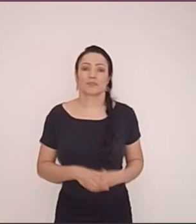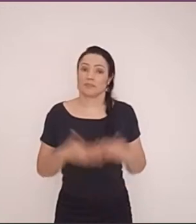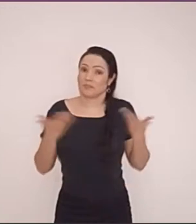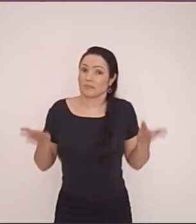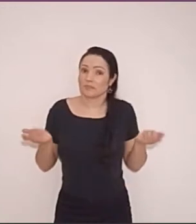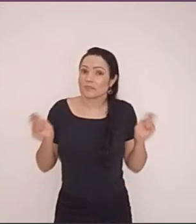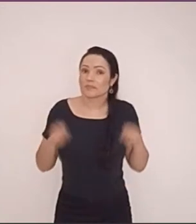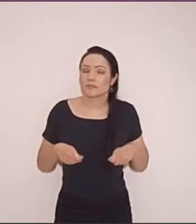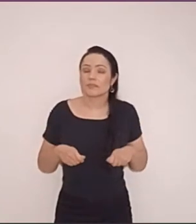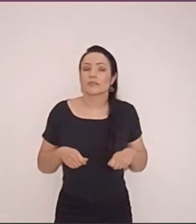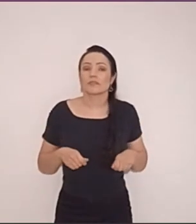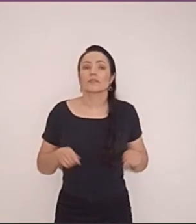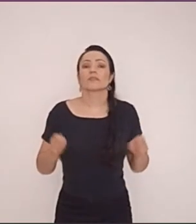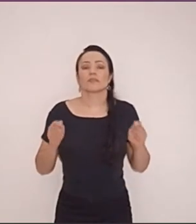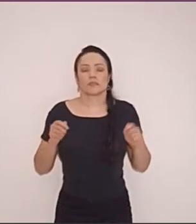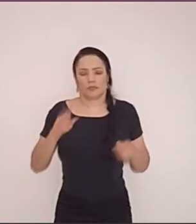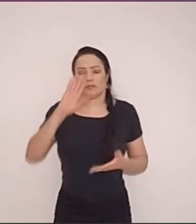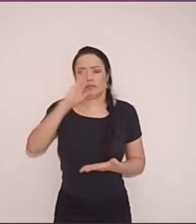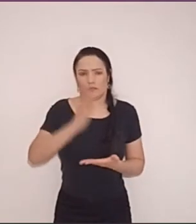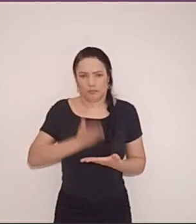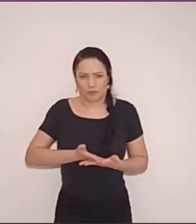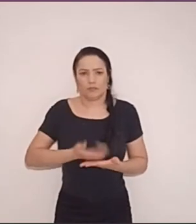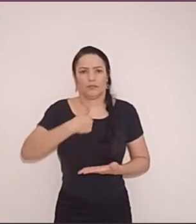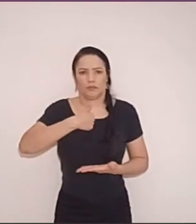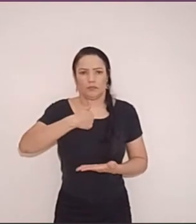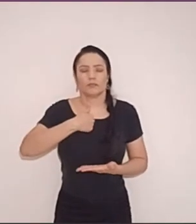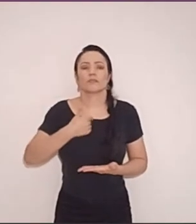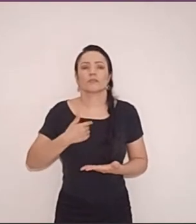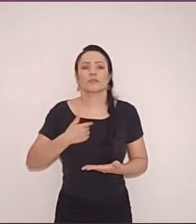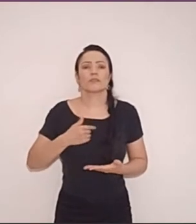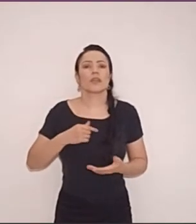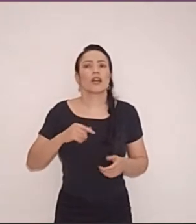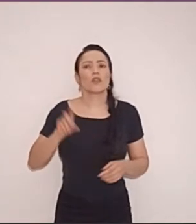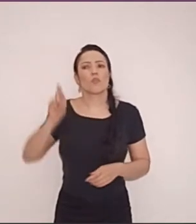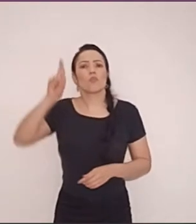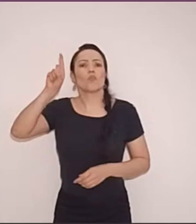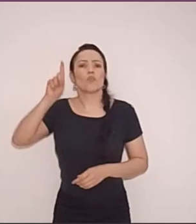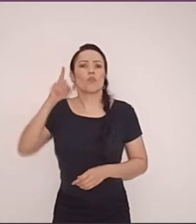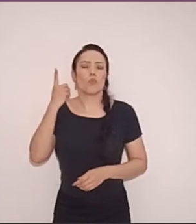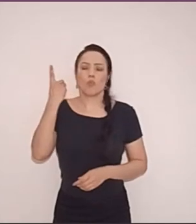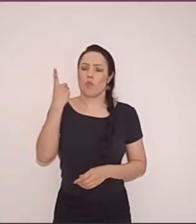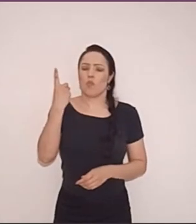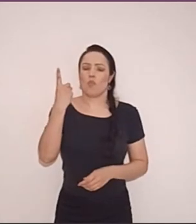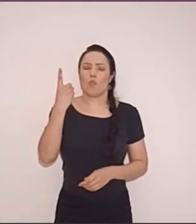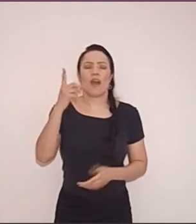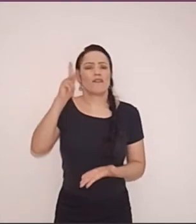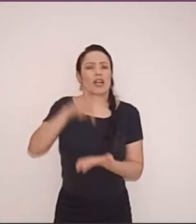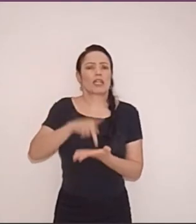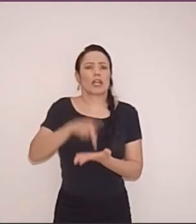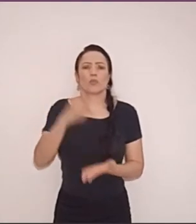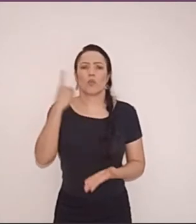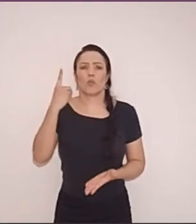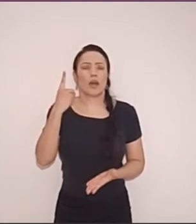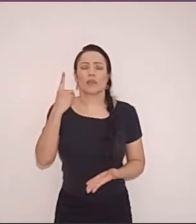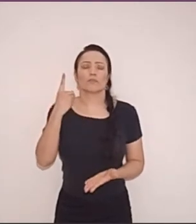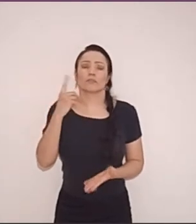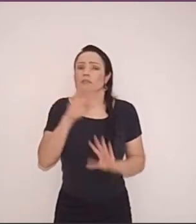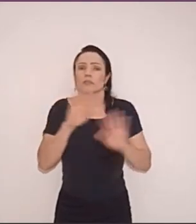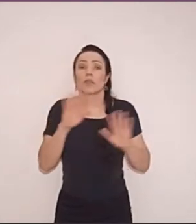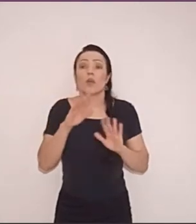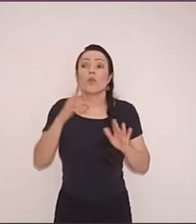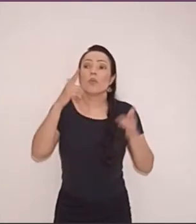é uma das alternativas tem que ter pão pão e o dogmatismo não funciona tem que aprender com outras